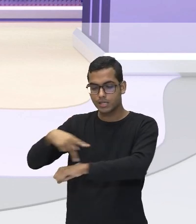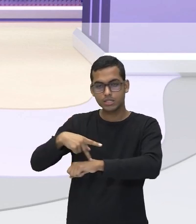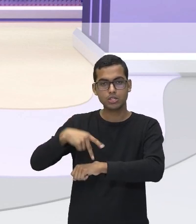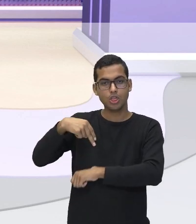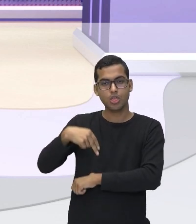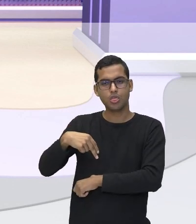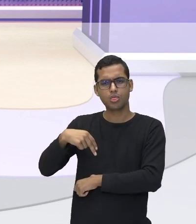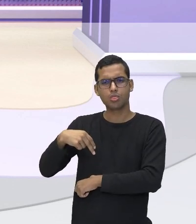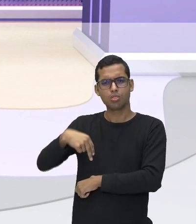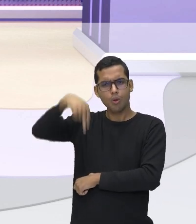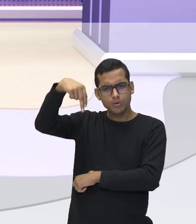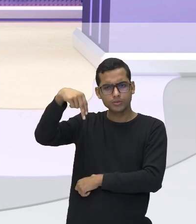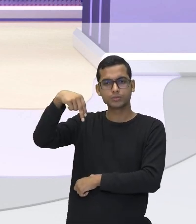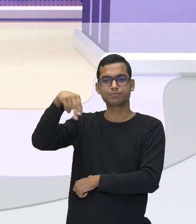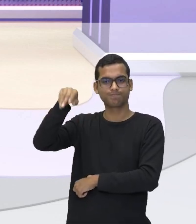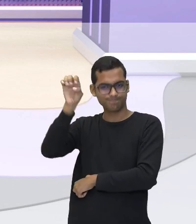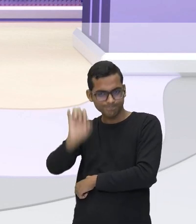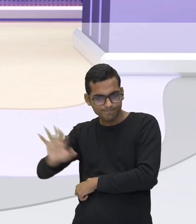O filme